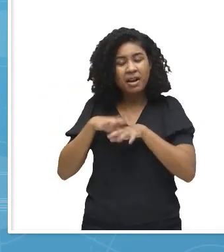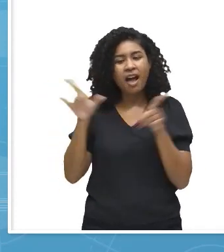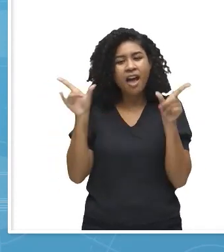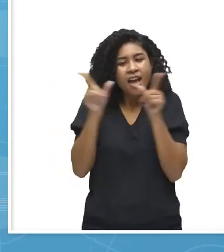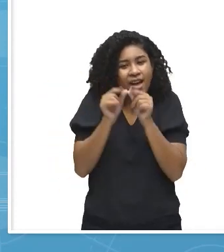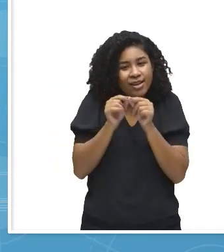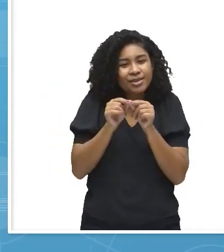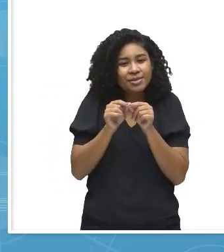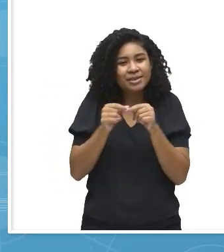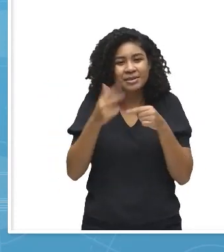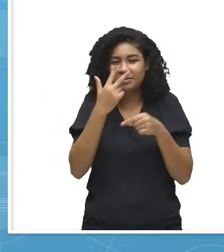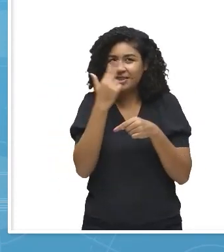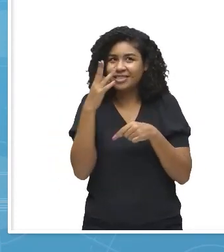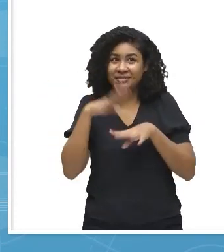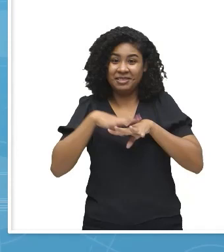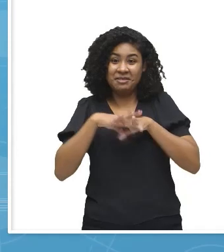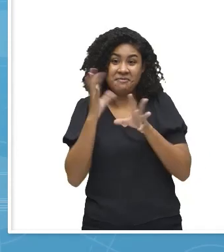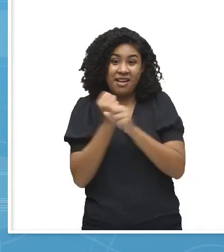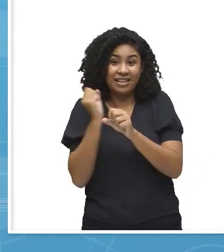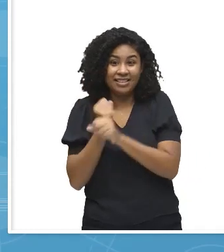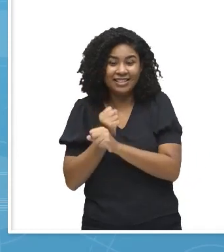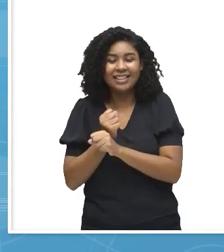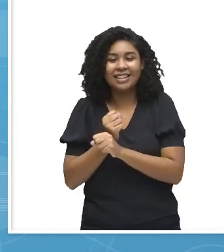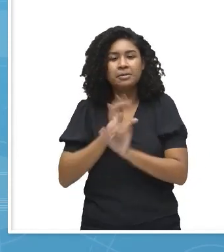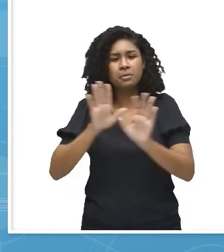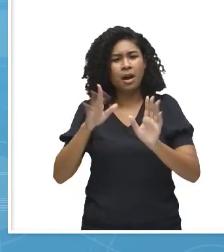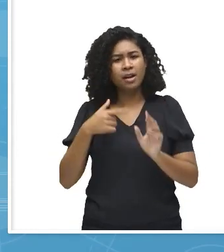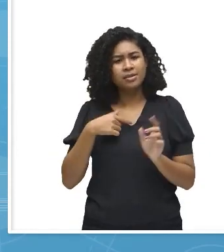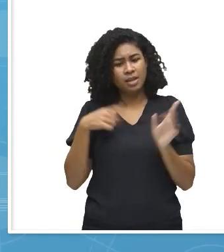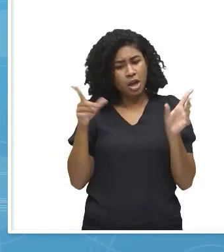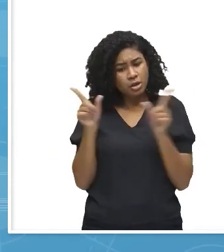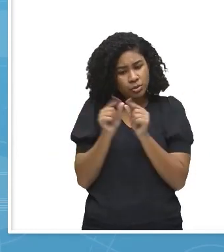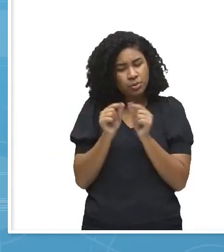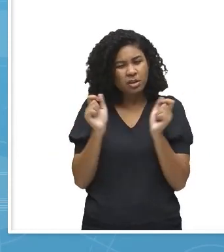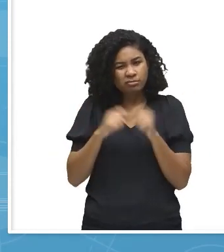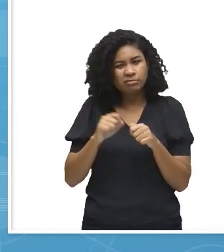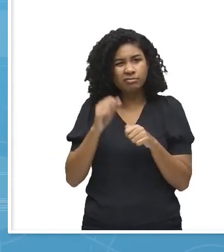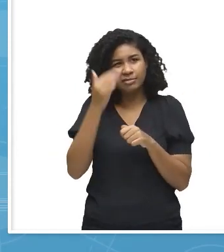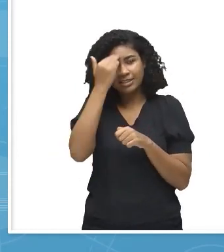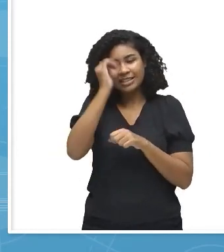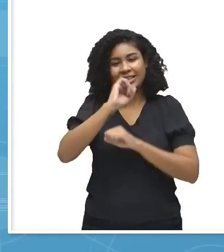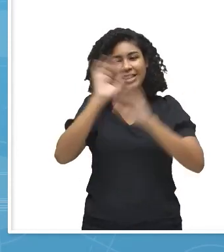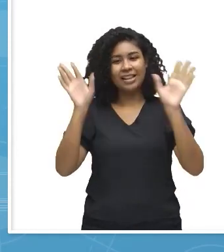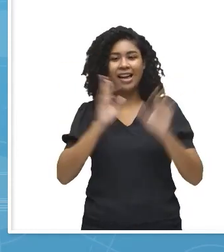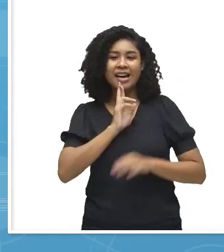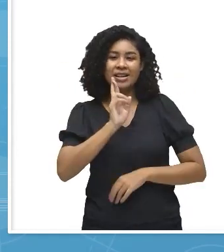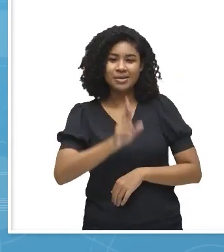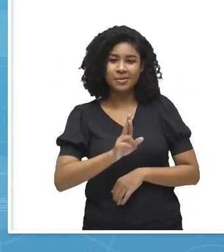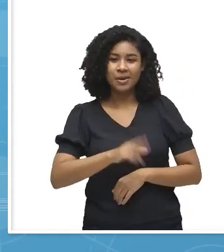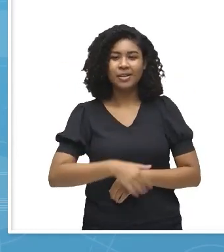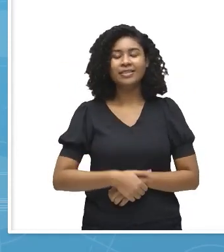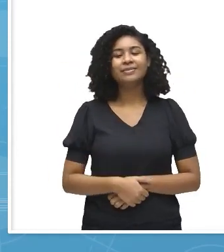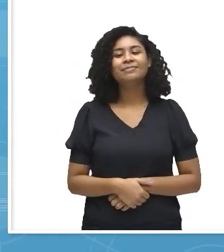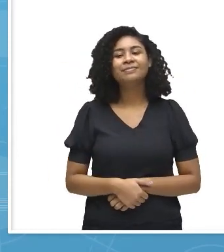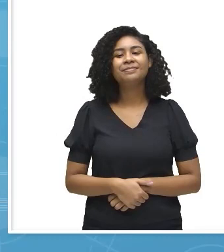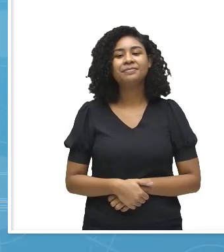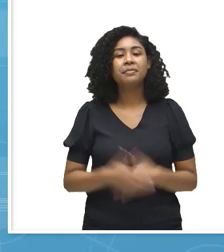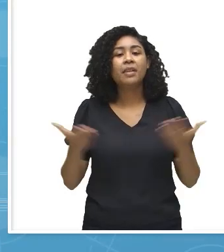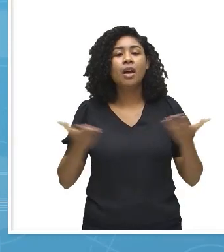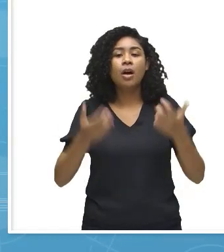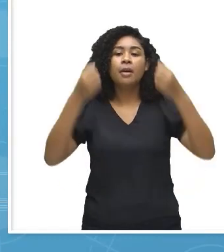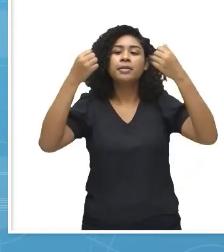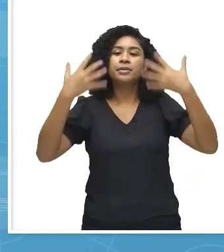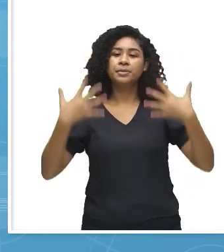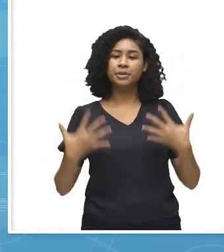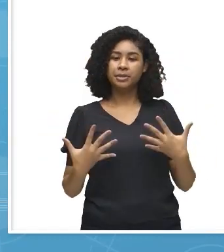a colega colocou que parecia um cálculo aí de matemática, mas ele só resumiu aí para colocar a resposta. Então vamos aí ao comentário, né? A gente